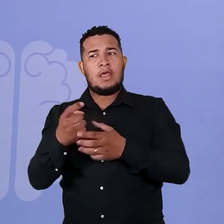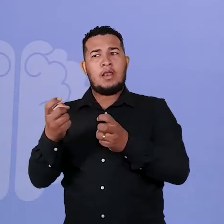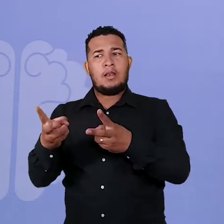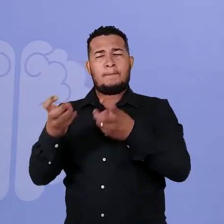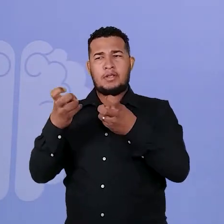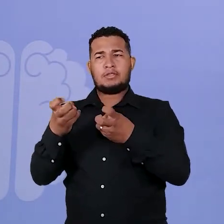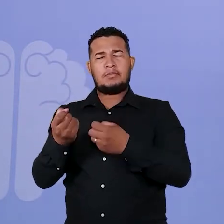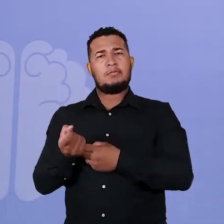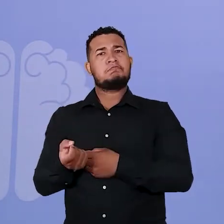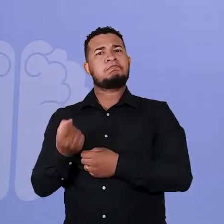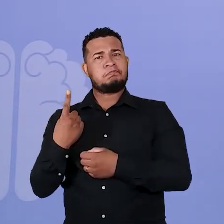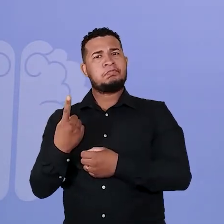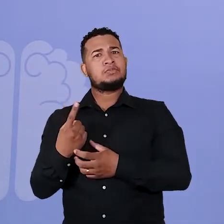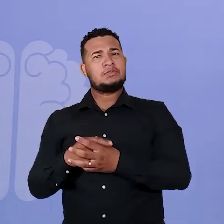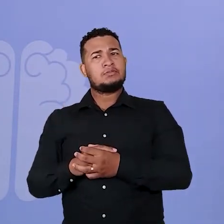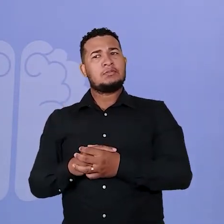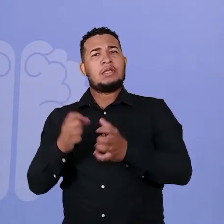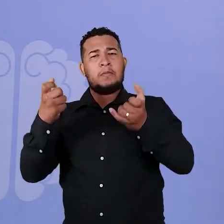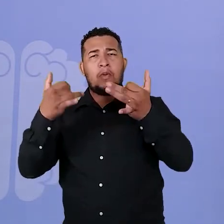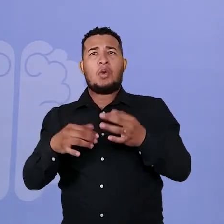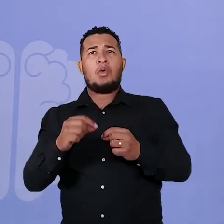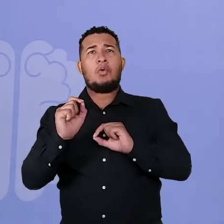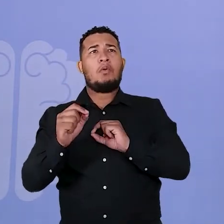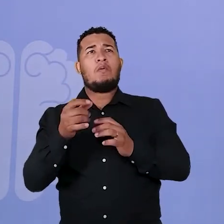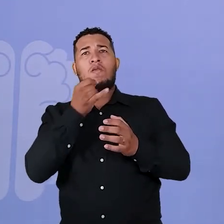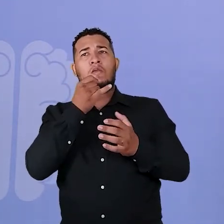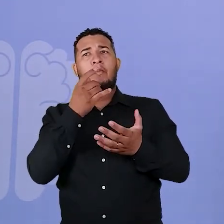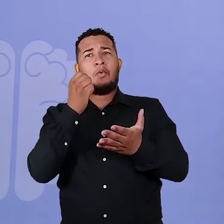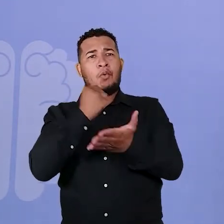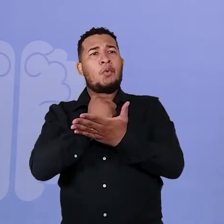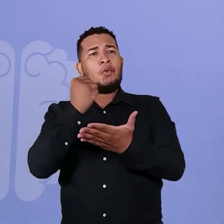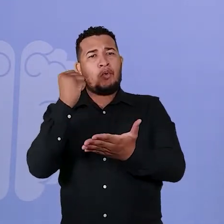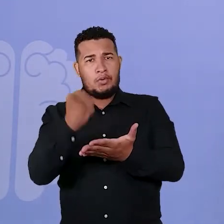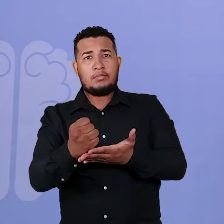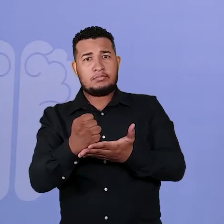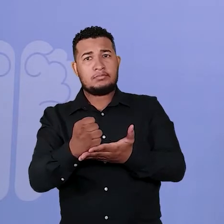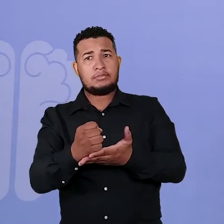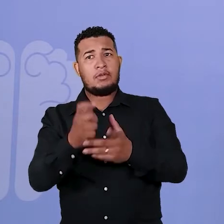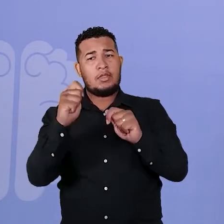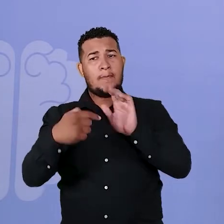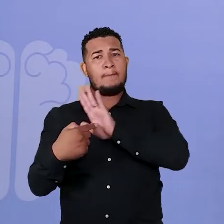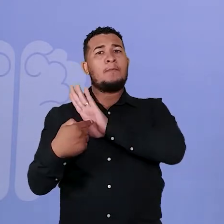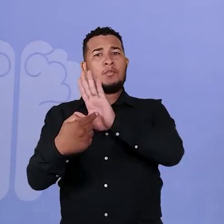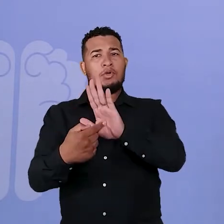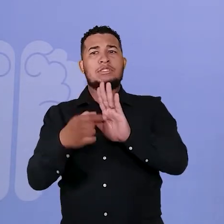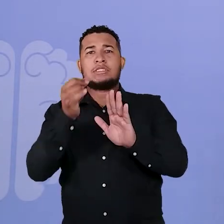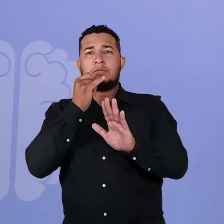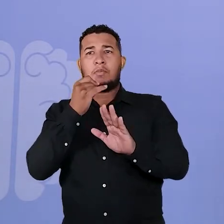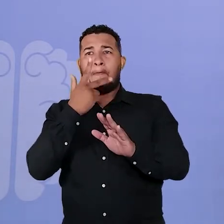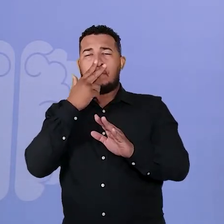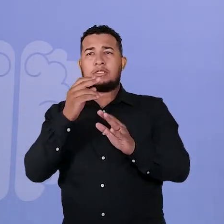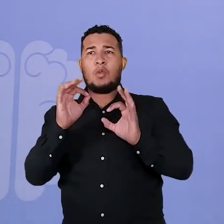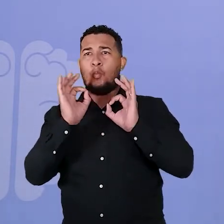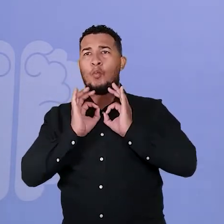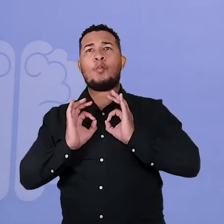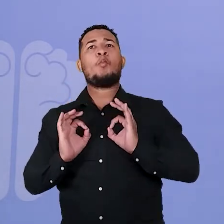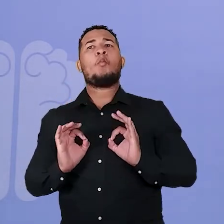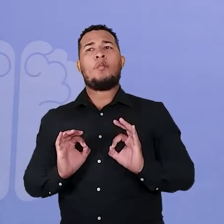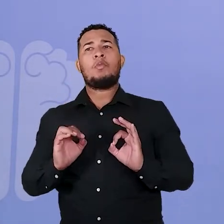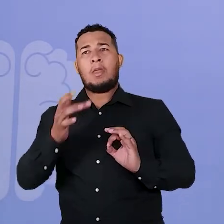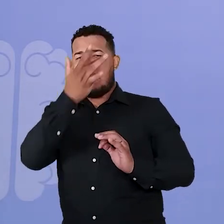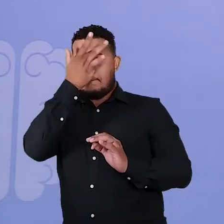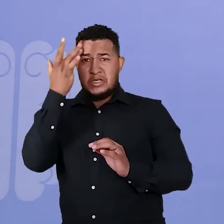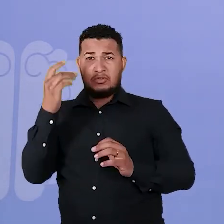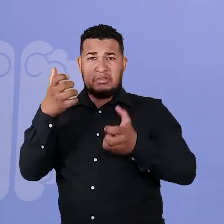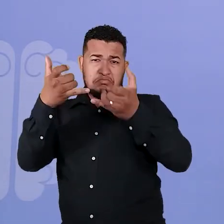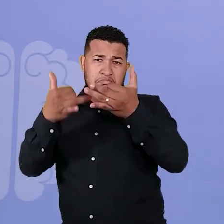social, ela vai perceber uma coisa muito curiosa. Ela diz assim, pô, o contrato social é apresentado de maneira